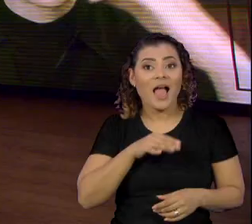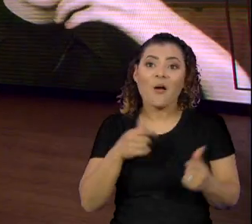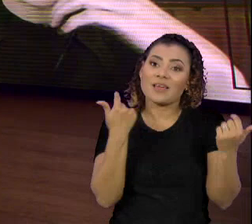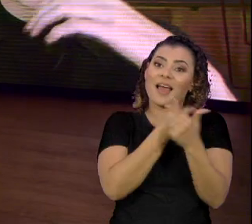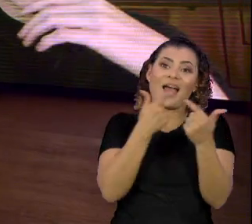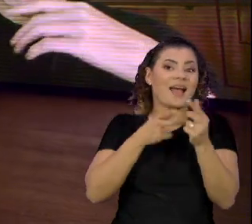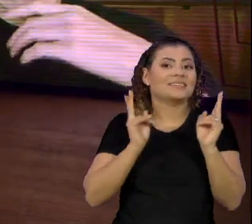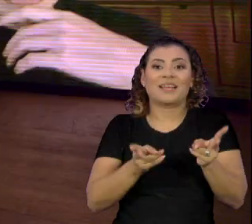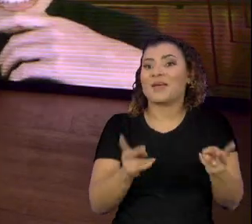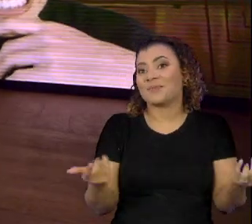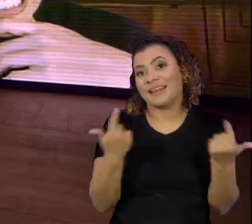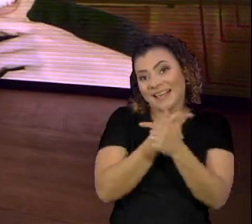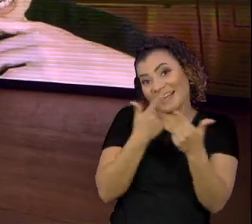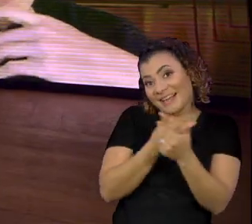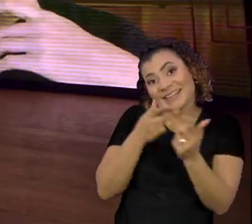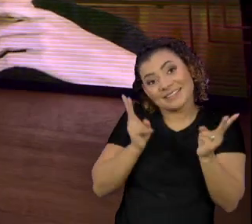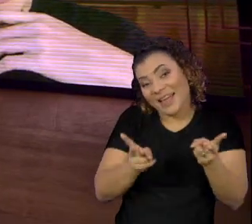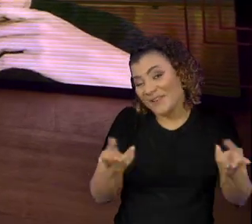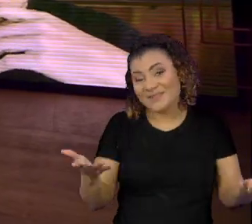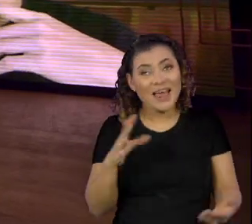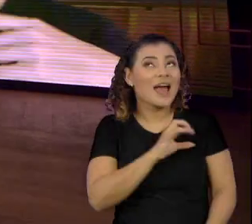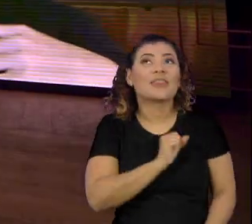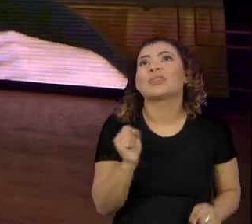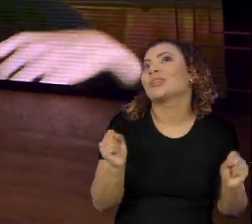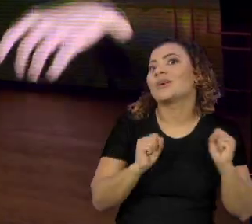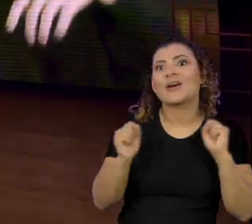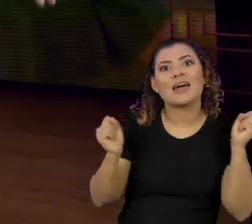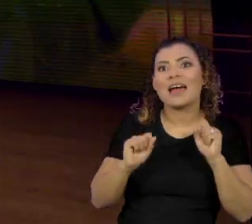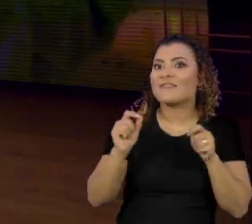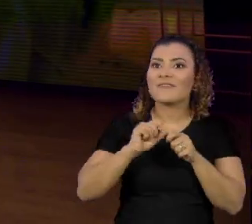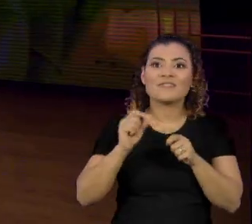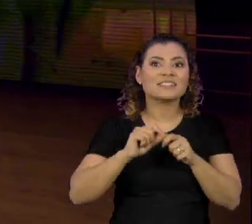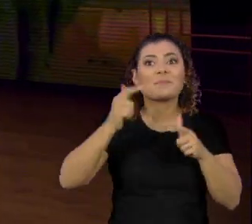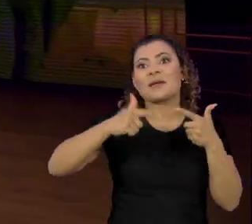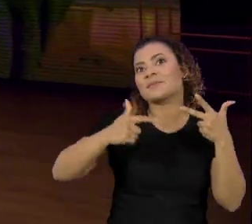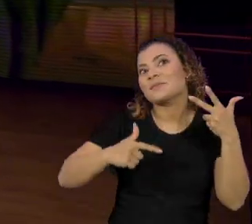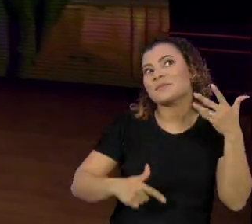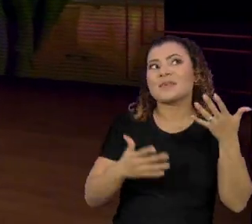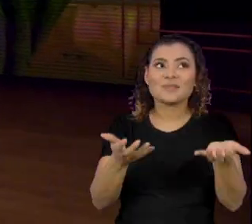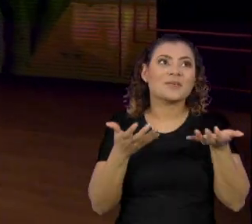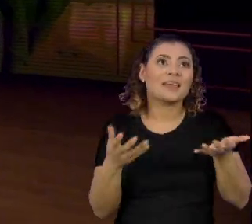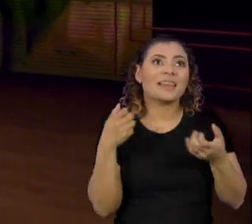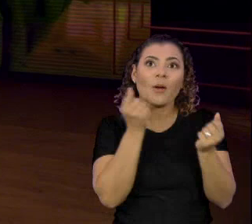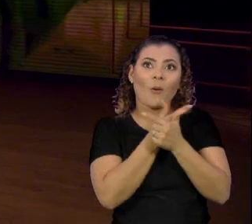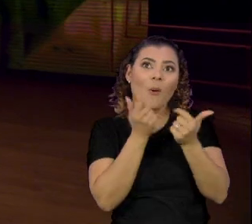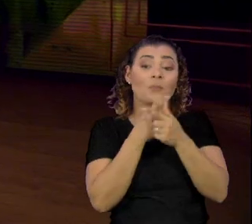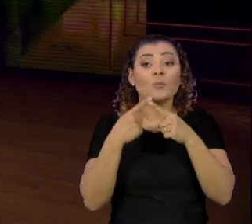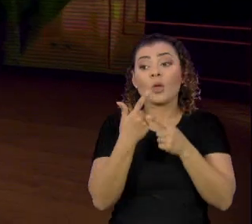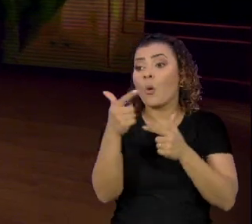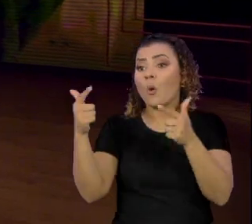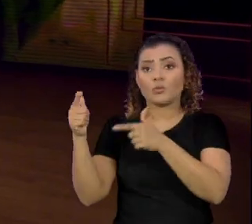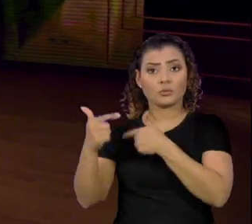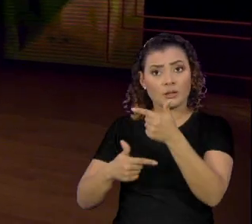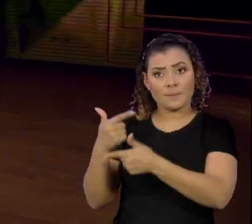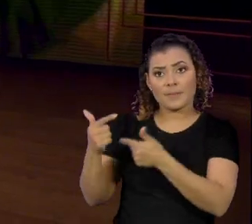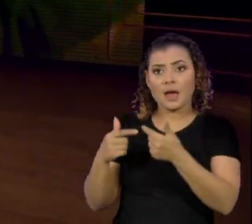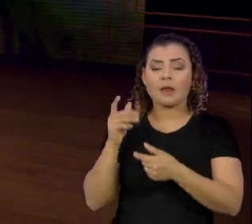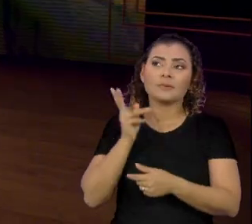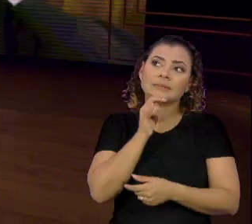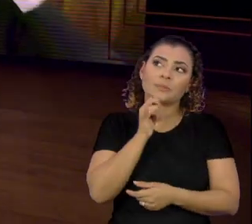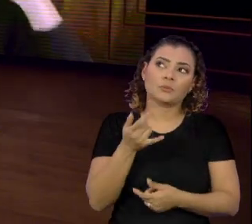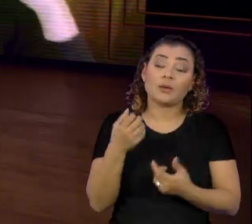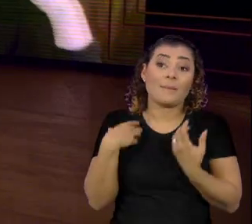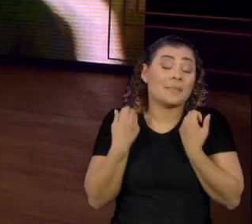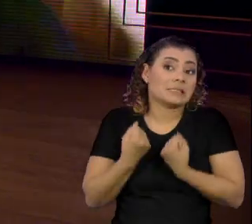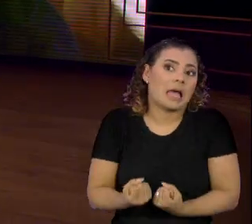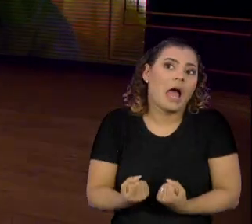né? Pra falar a verdade. Eu adoraria fazer mais coisas assim, porque realmente os outros trabalhos, assim, quando tem uma carga